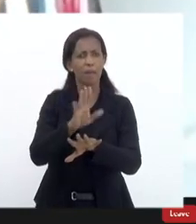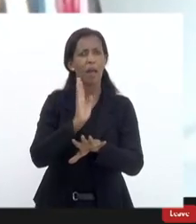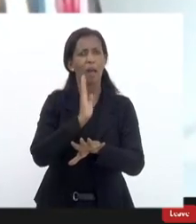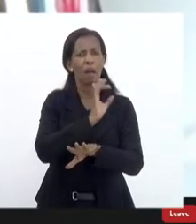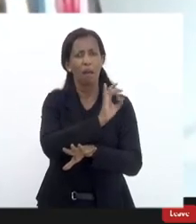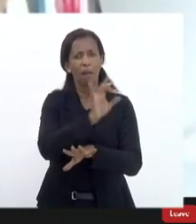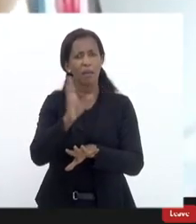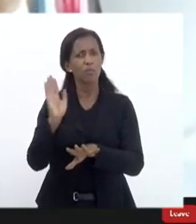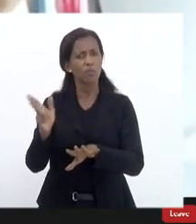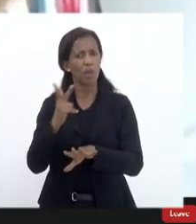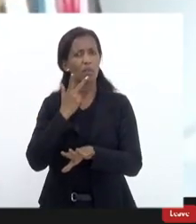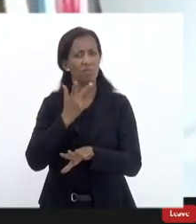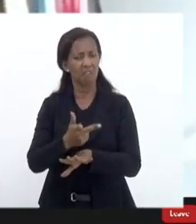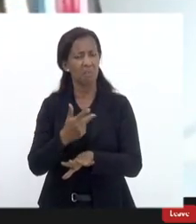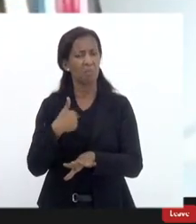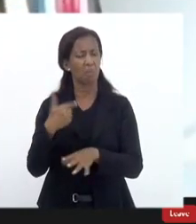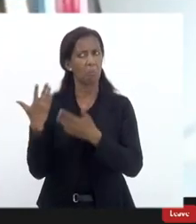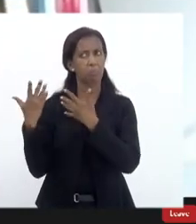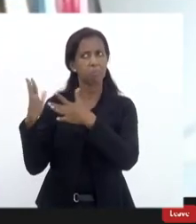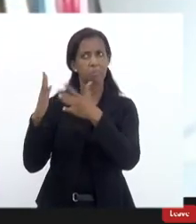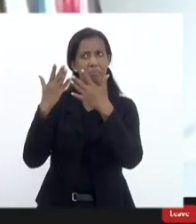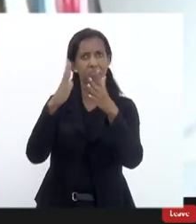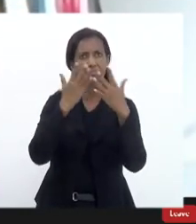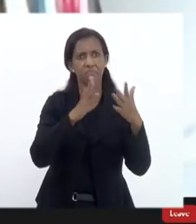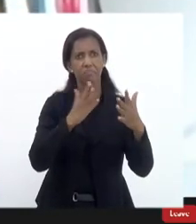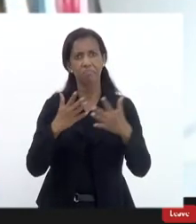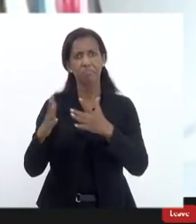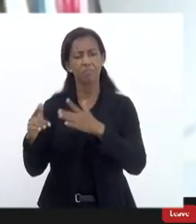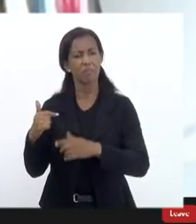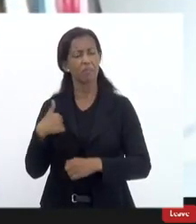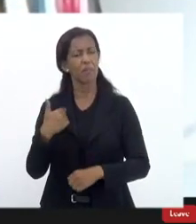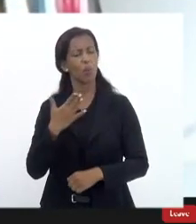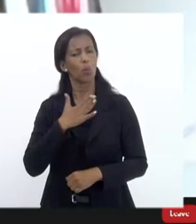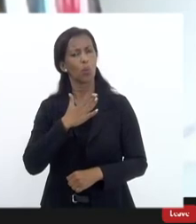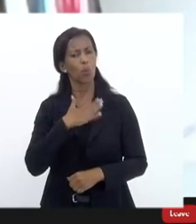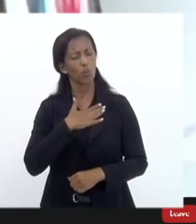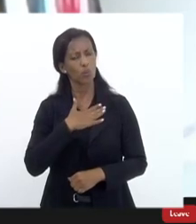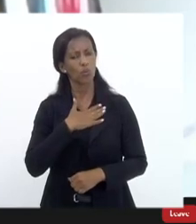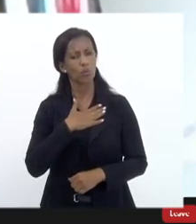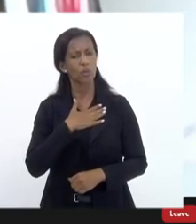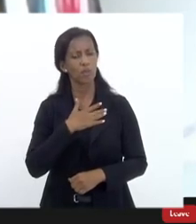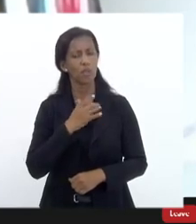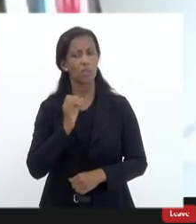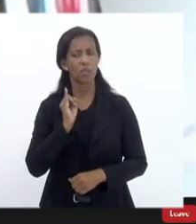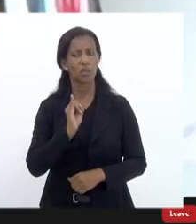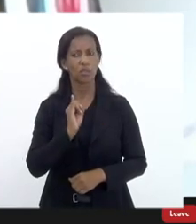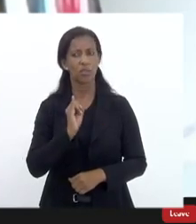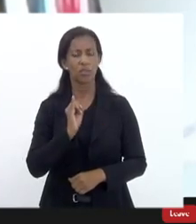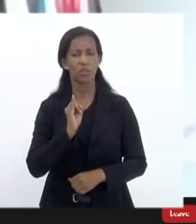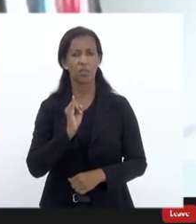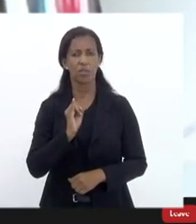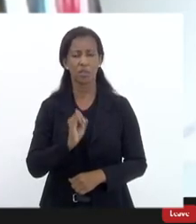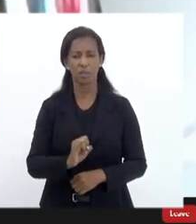aqui repeti-las, mas gostaria de citar, porque